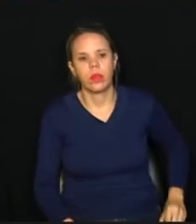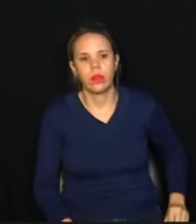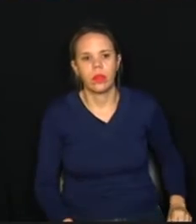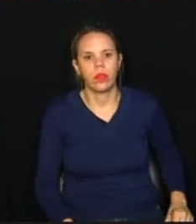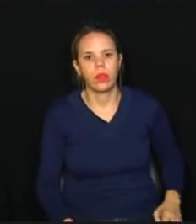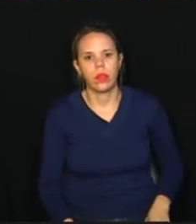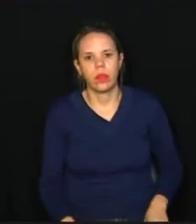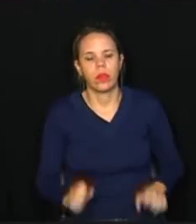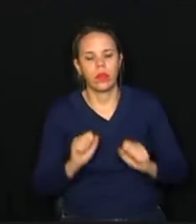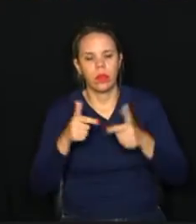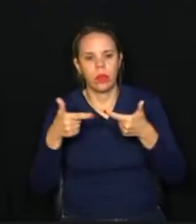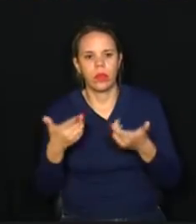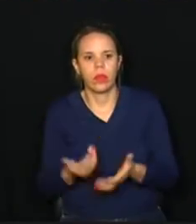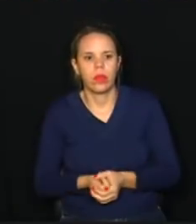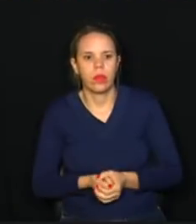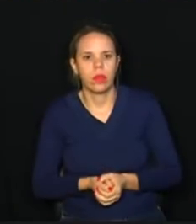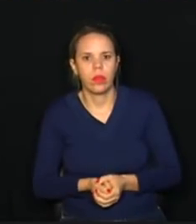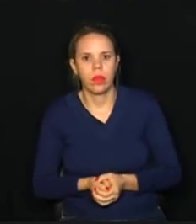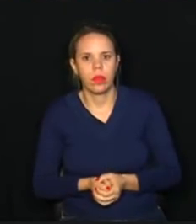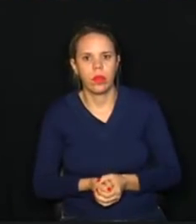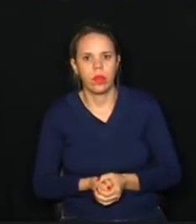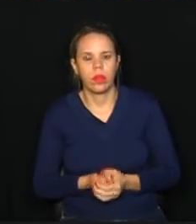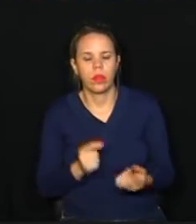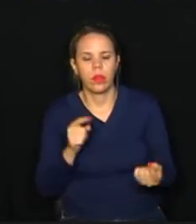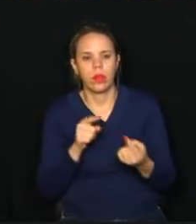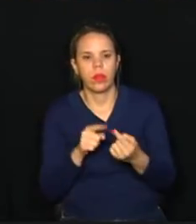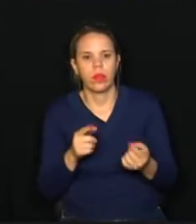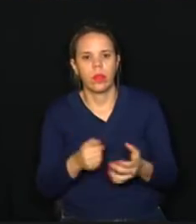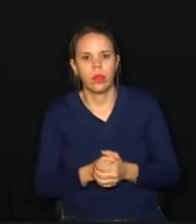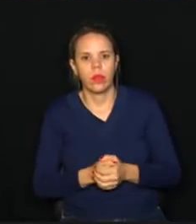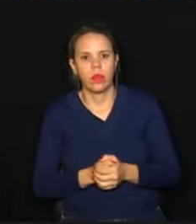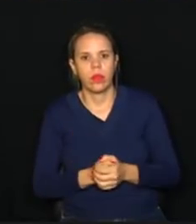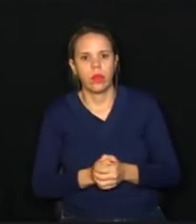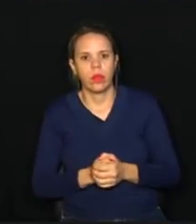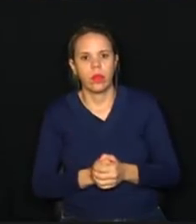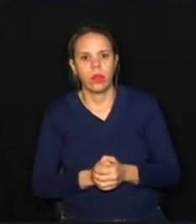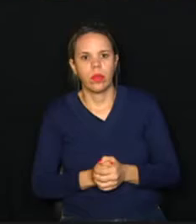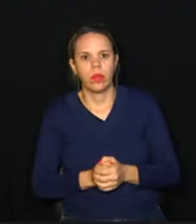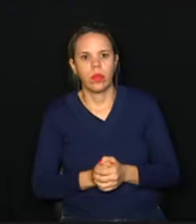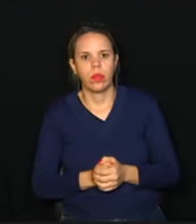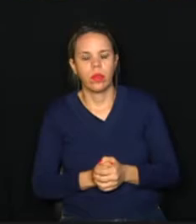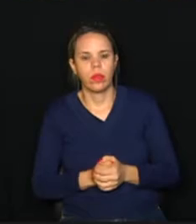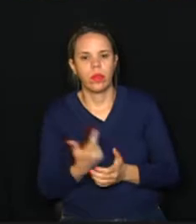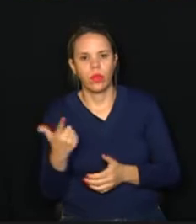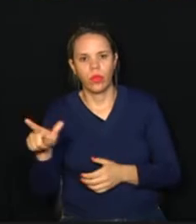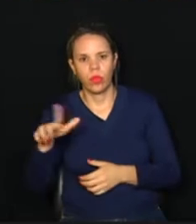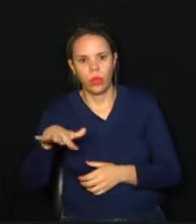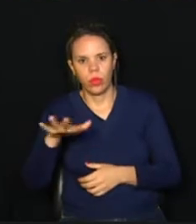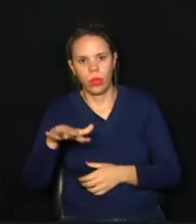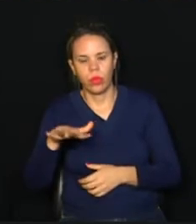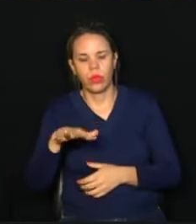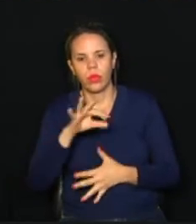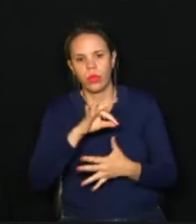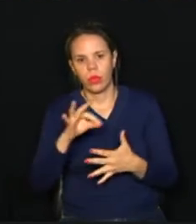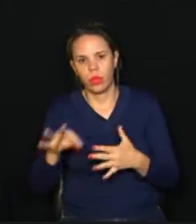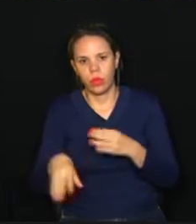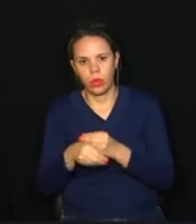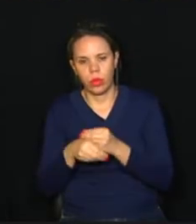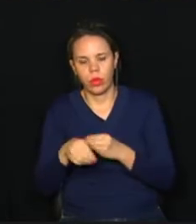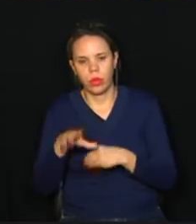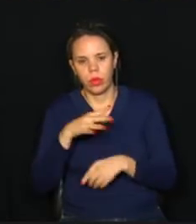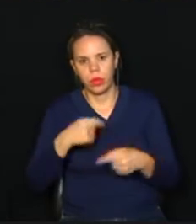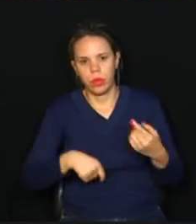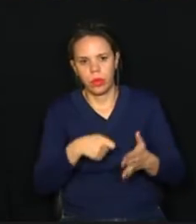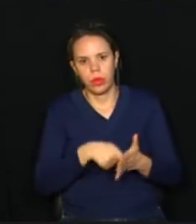própria Assembleia, no sentido de termos outros componentes da área